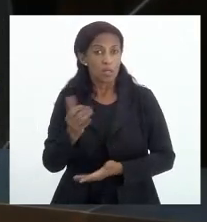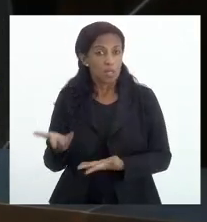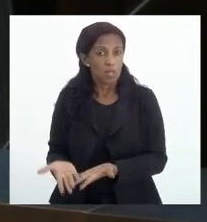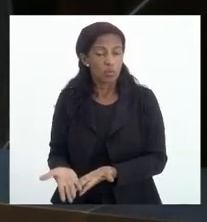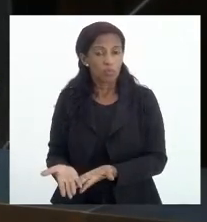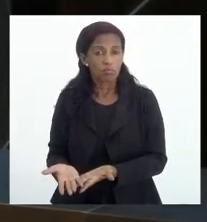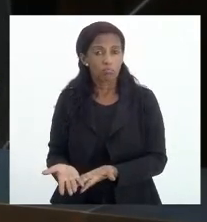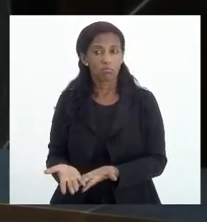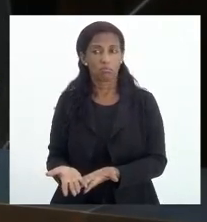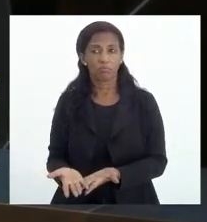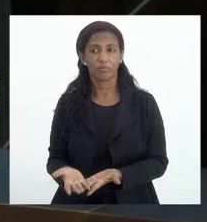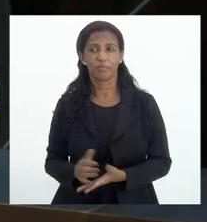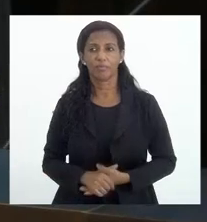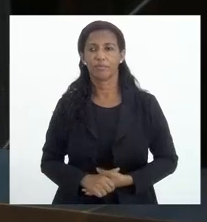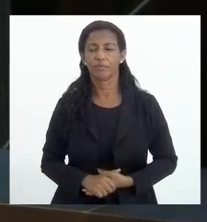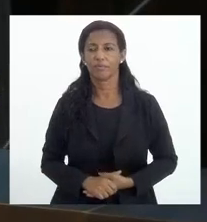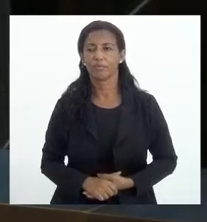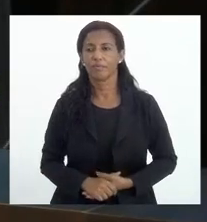a gente fica